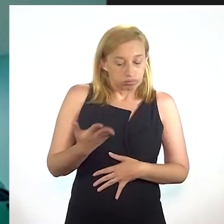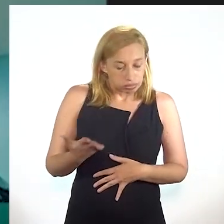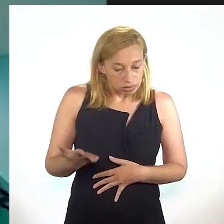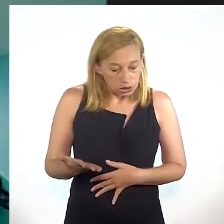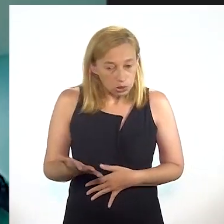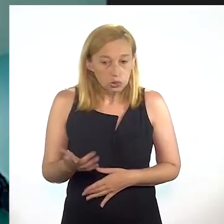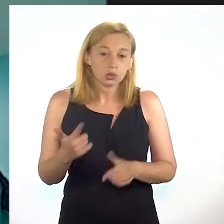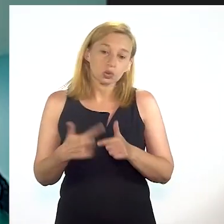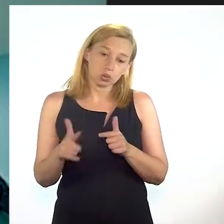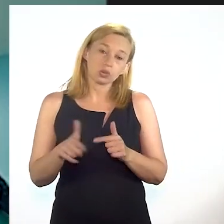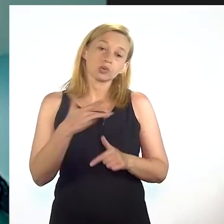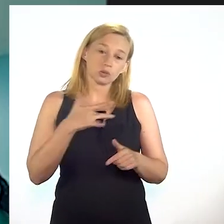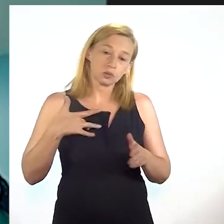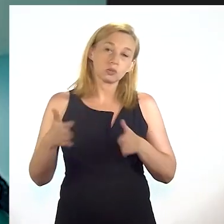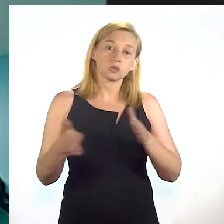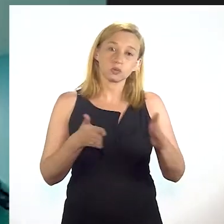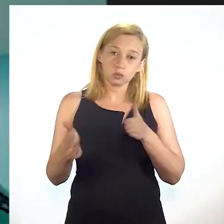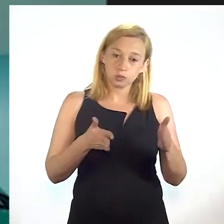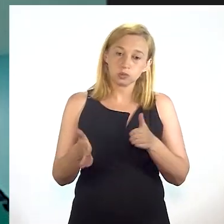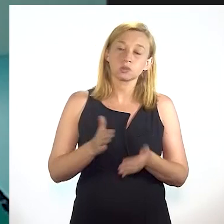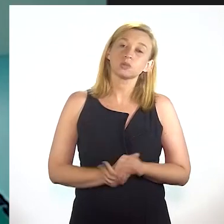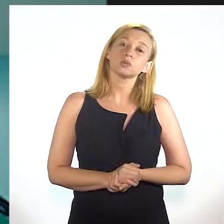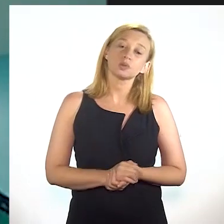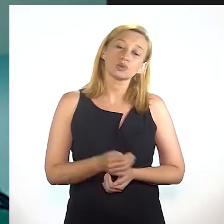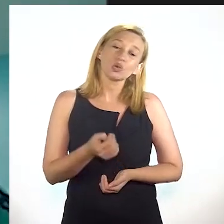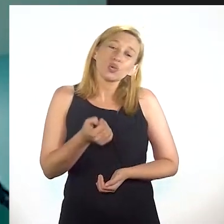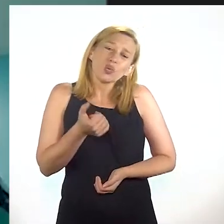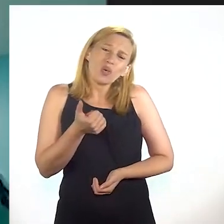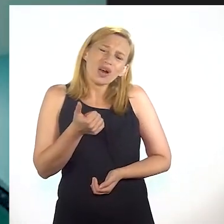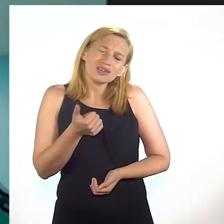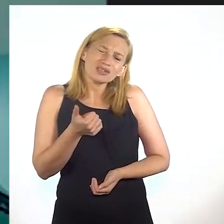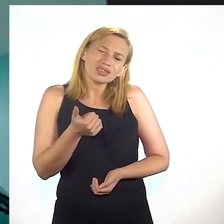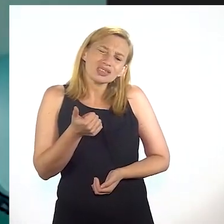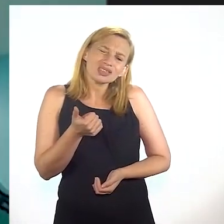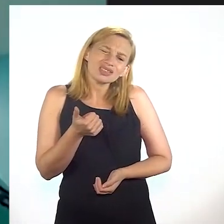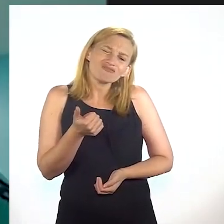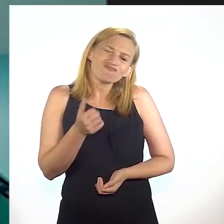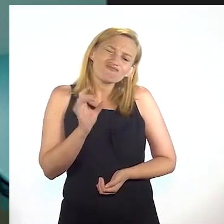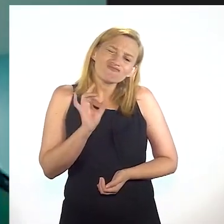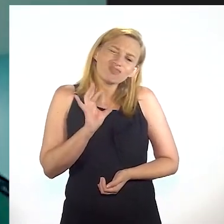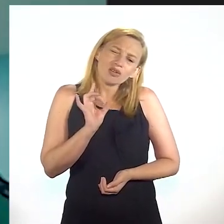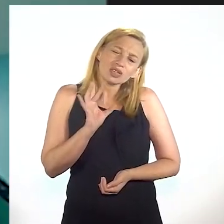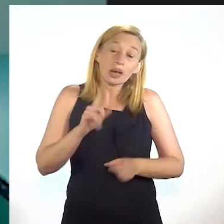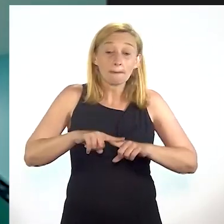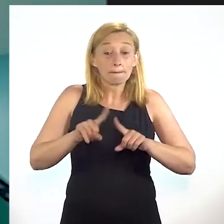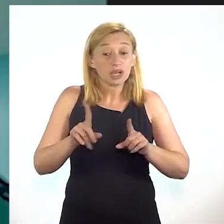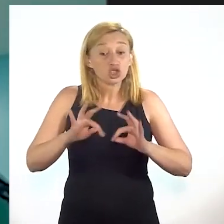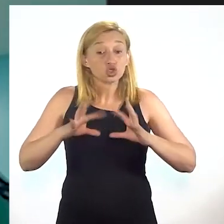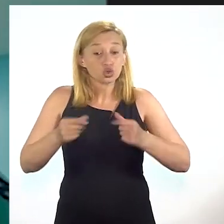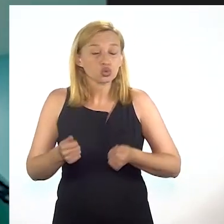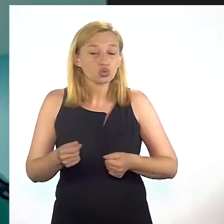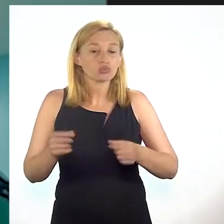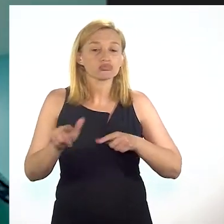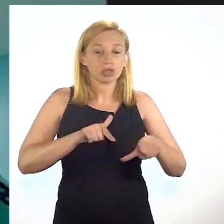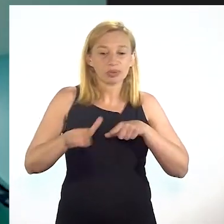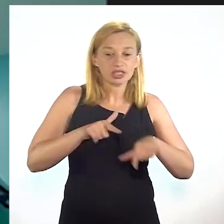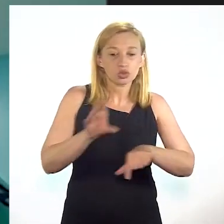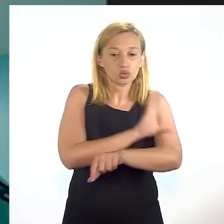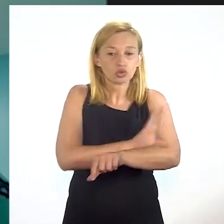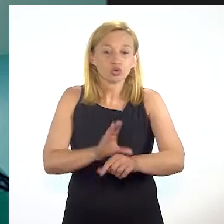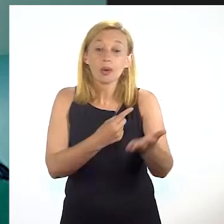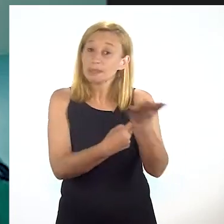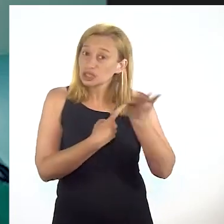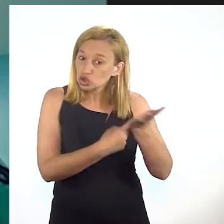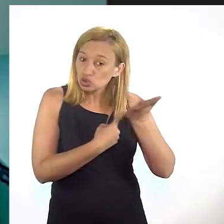algumas intercorrências de saúde nesse período e estava quase que off. Mas todo o trabalho que foi feito com a